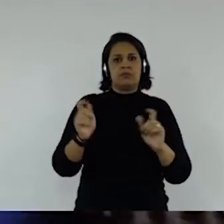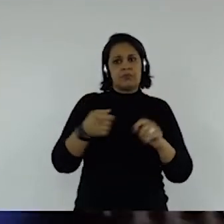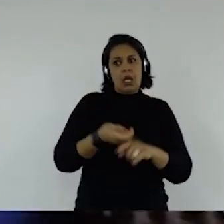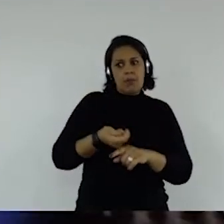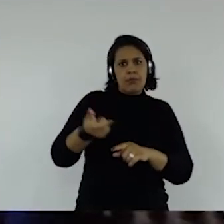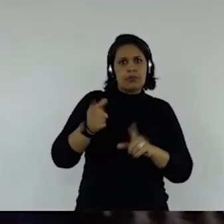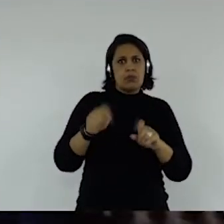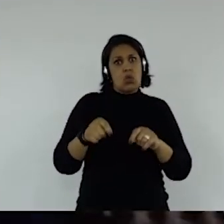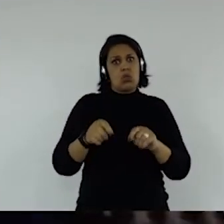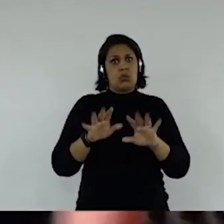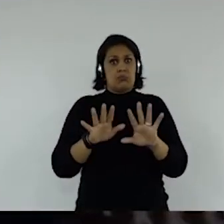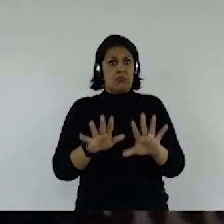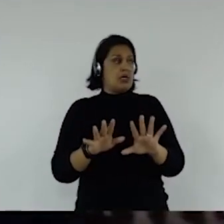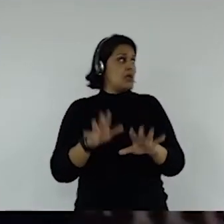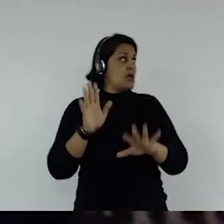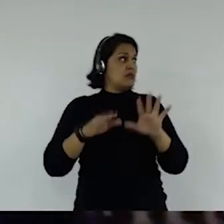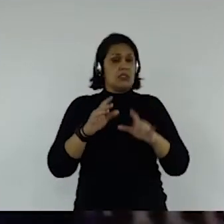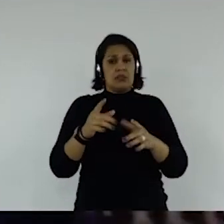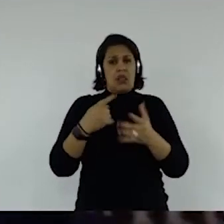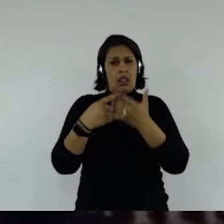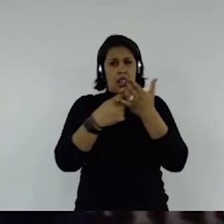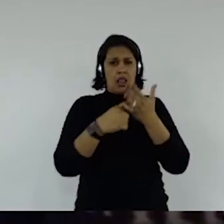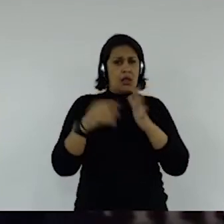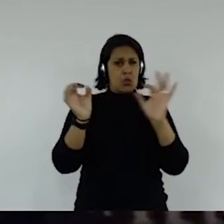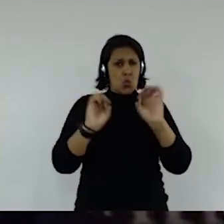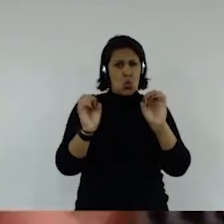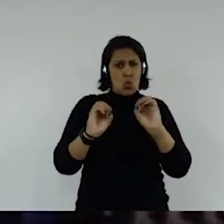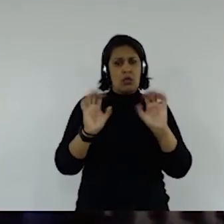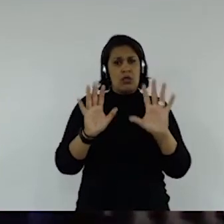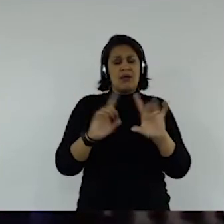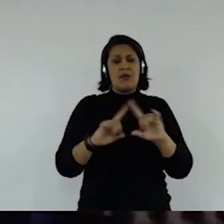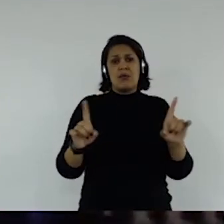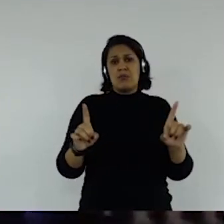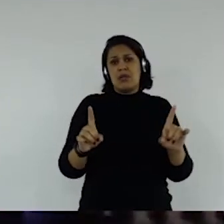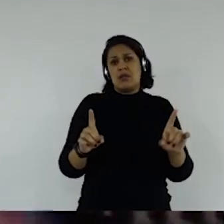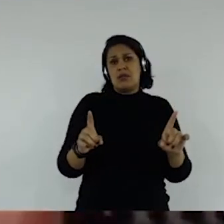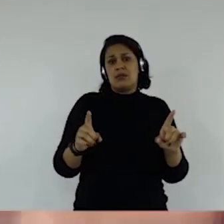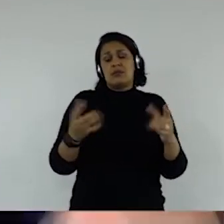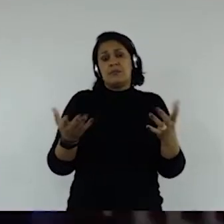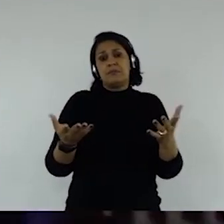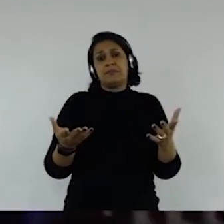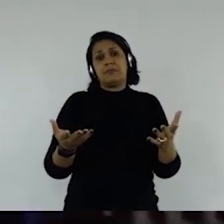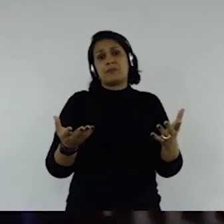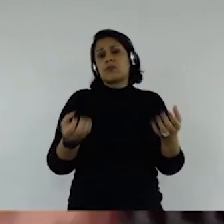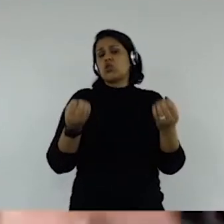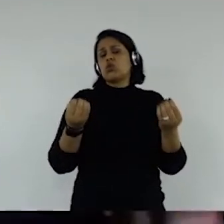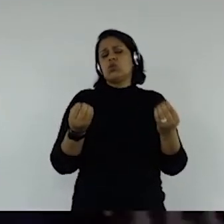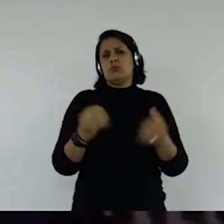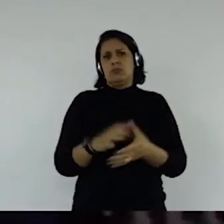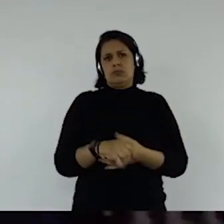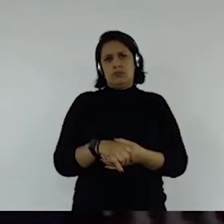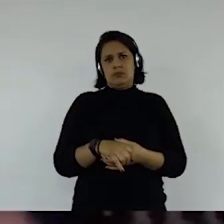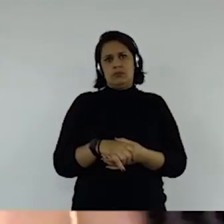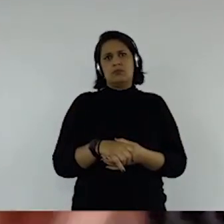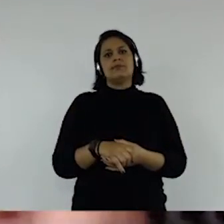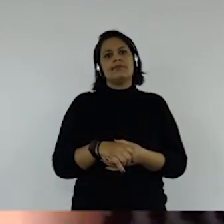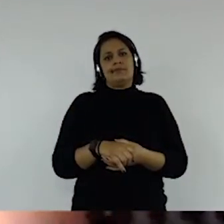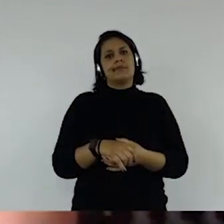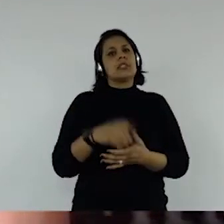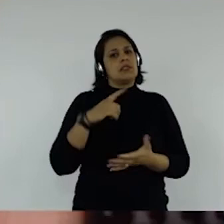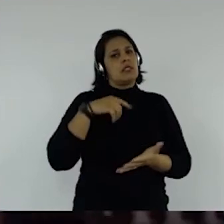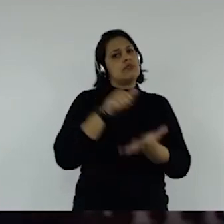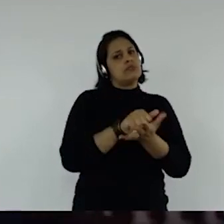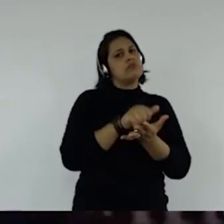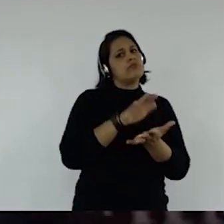não negociar, como simular uma negociação, o que também é lesivo. Mas como é que isso vai ser punido? Isso vai ser punido no momento em